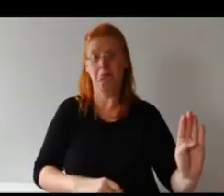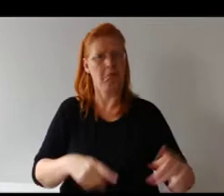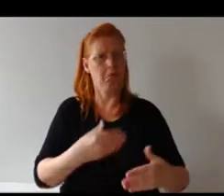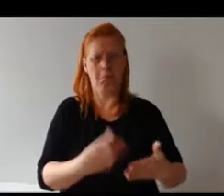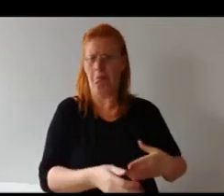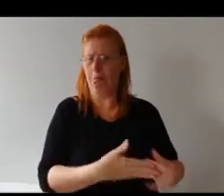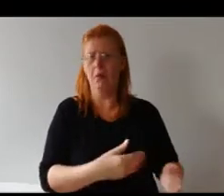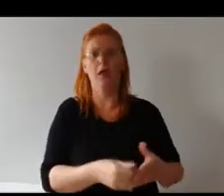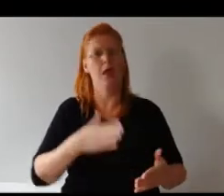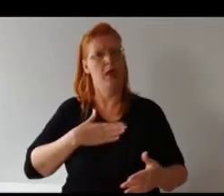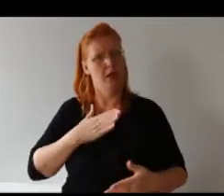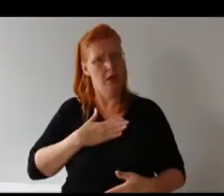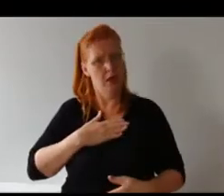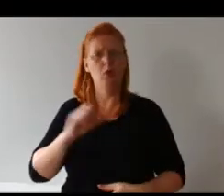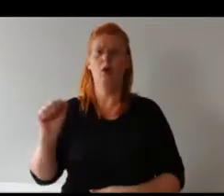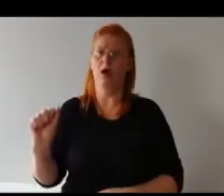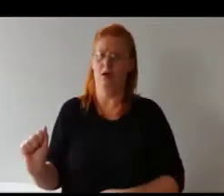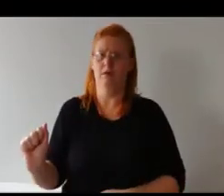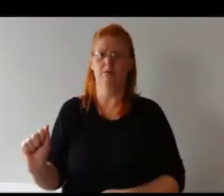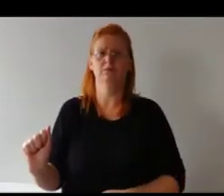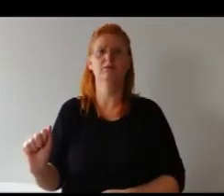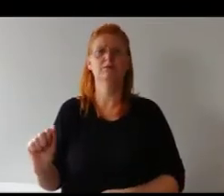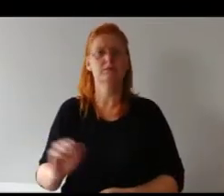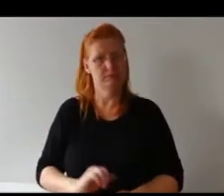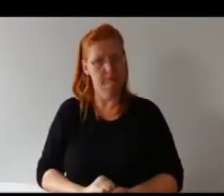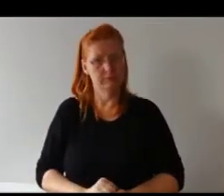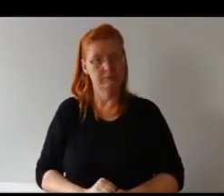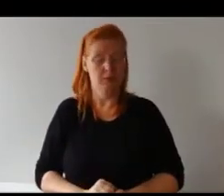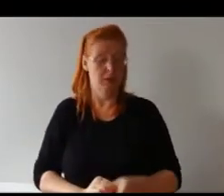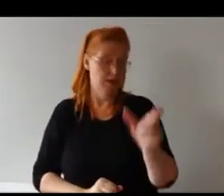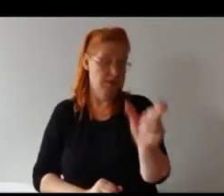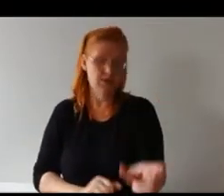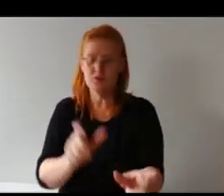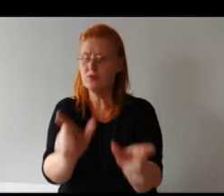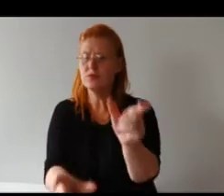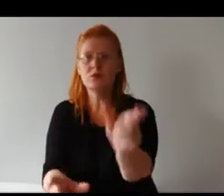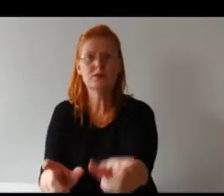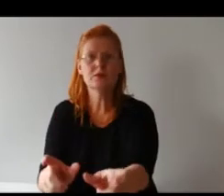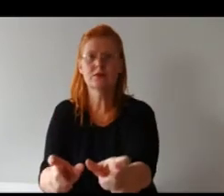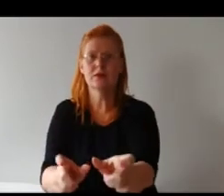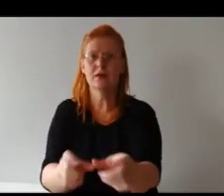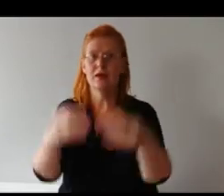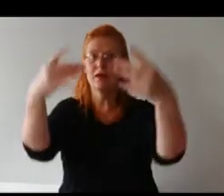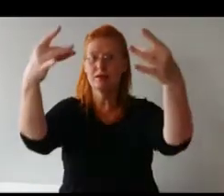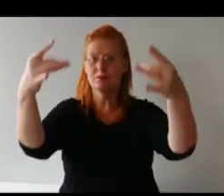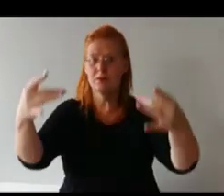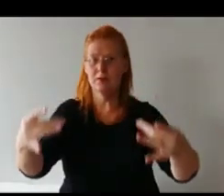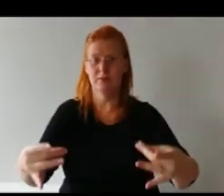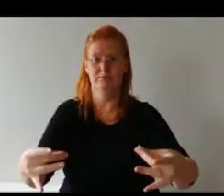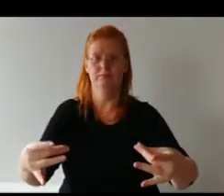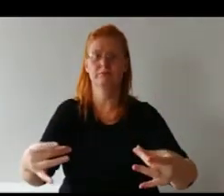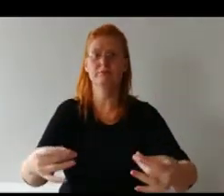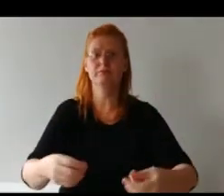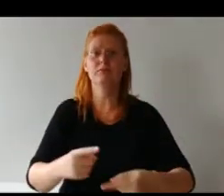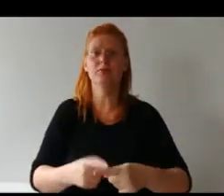interessa. Eu vou ser A. E algumas pessoas, principalmente seus seguidores, detalham isso no tipo de morte que ele